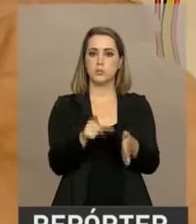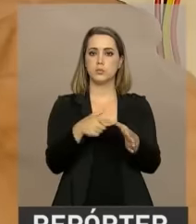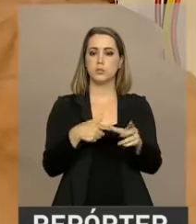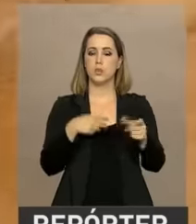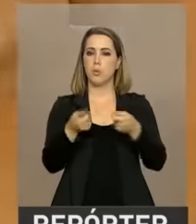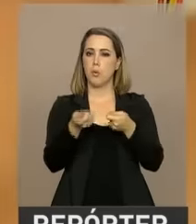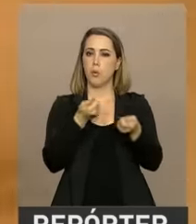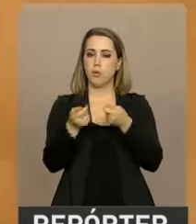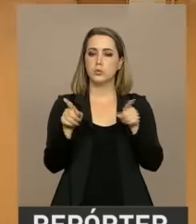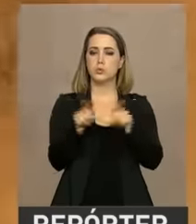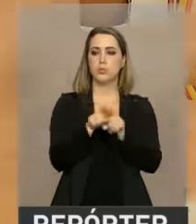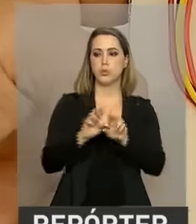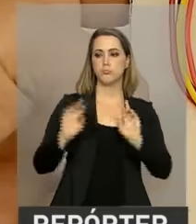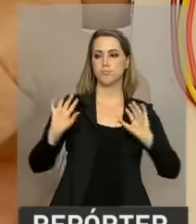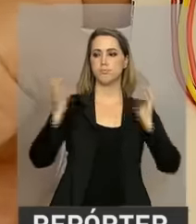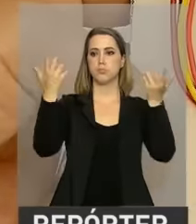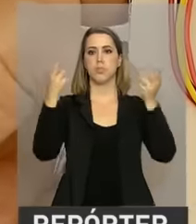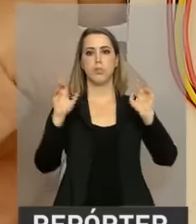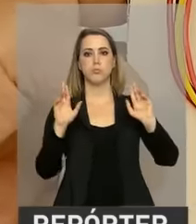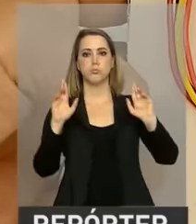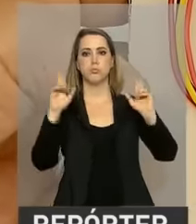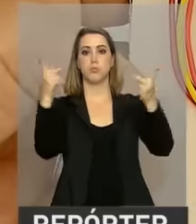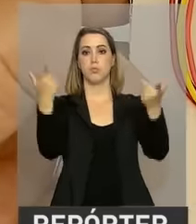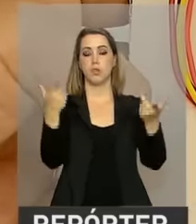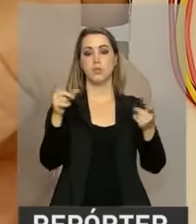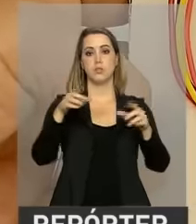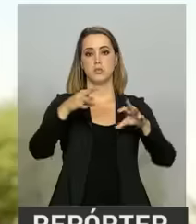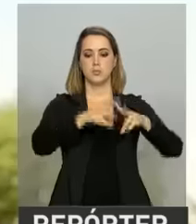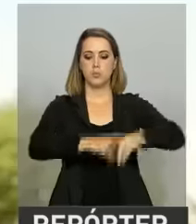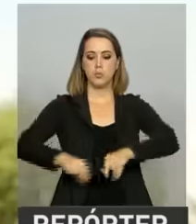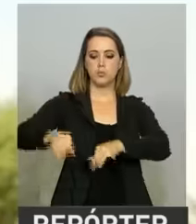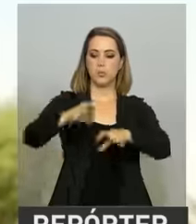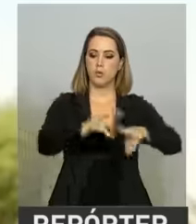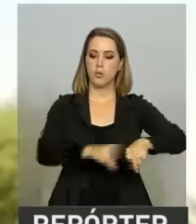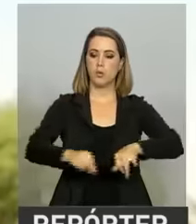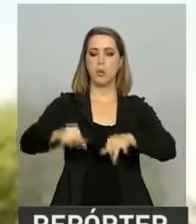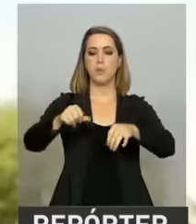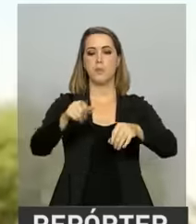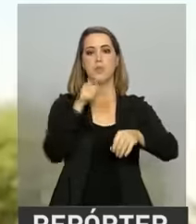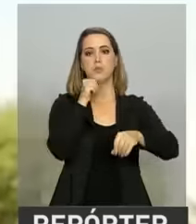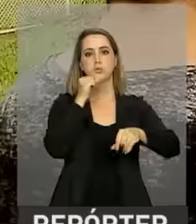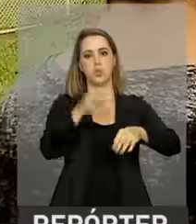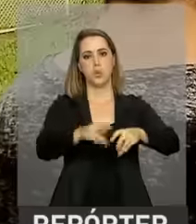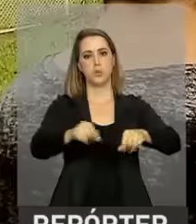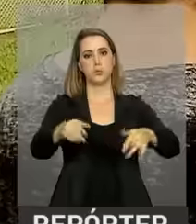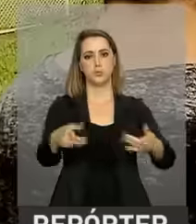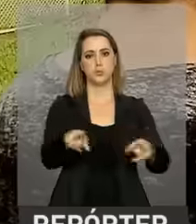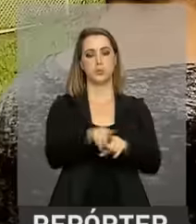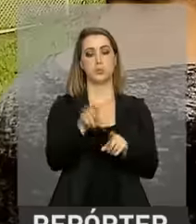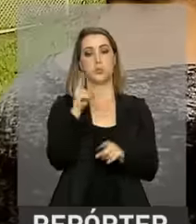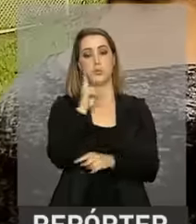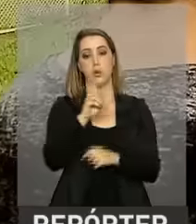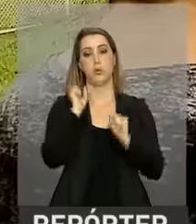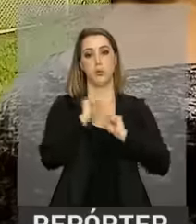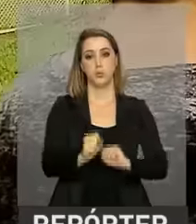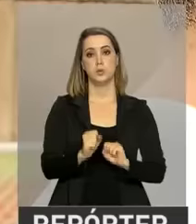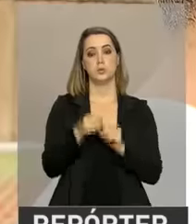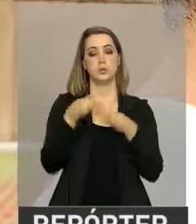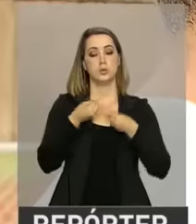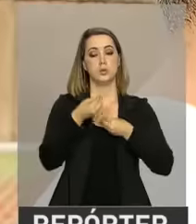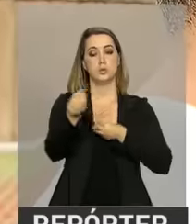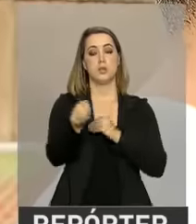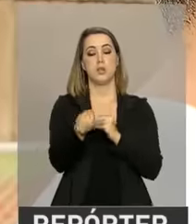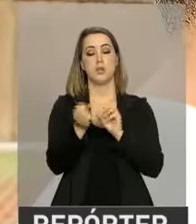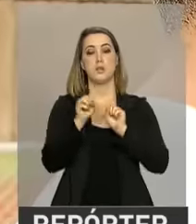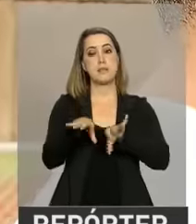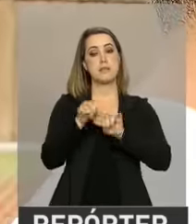acompanhar as mudanças climáticas e a umidade do solo agora Isaías está pronto para repassar o que aprendeu